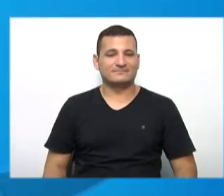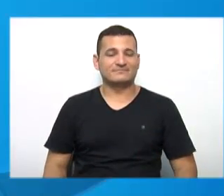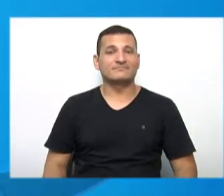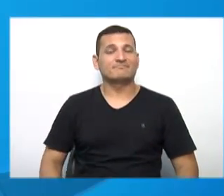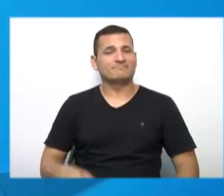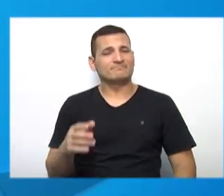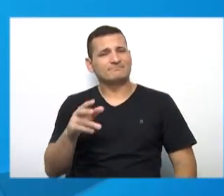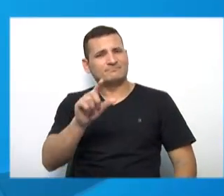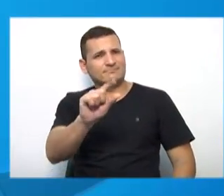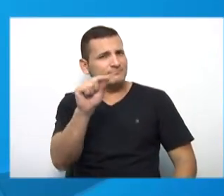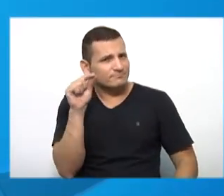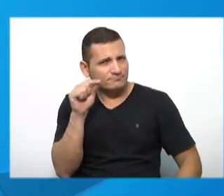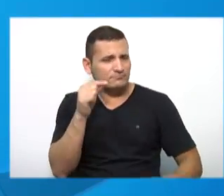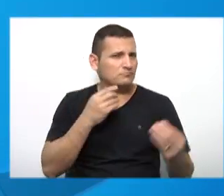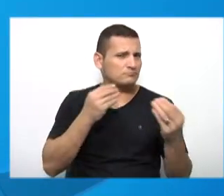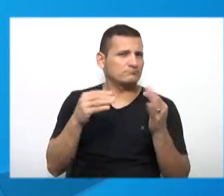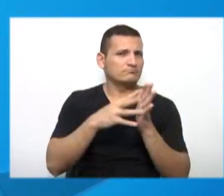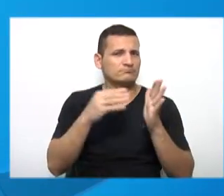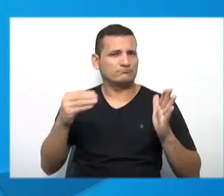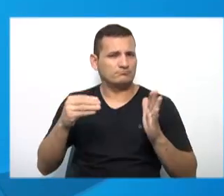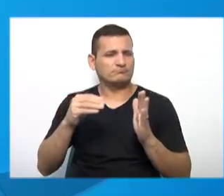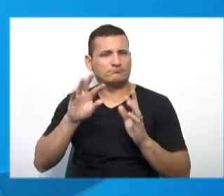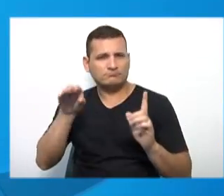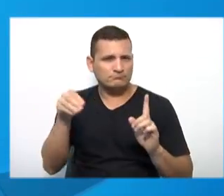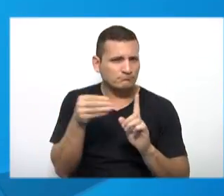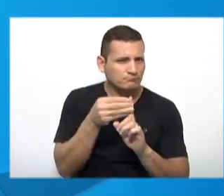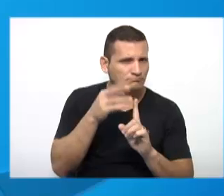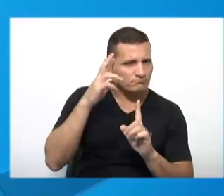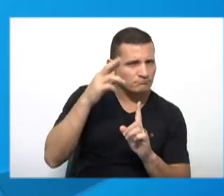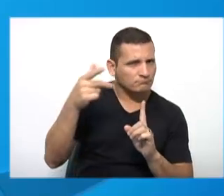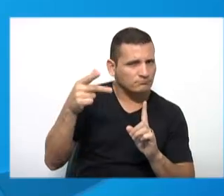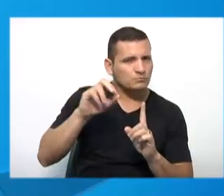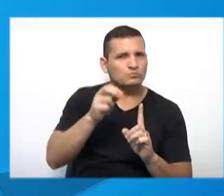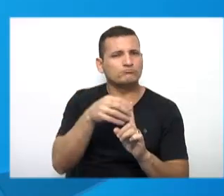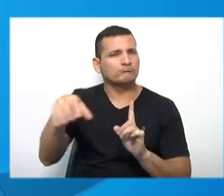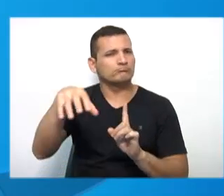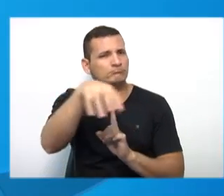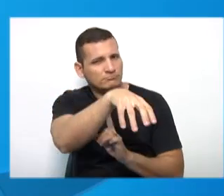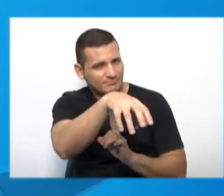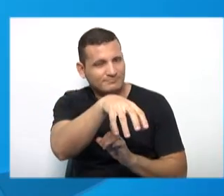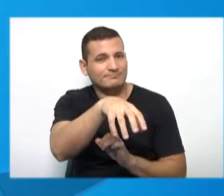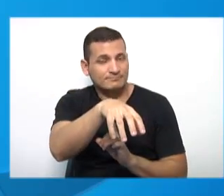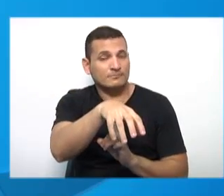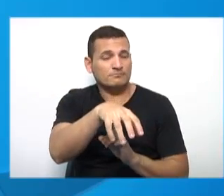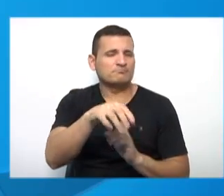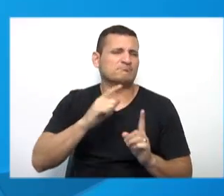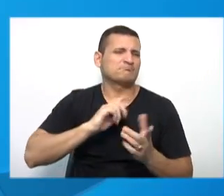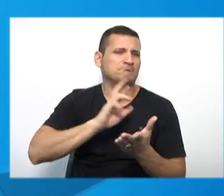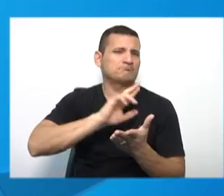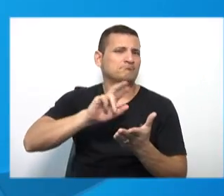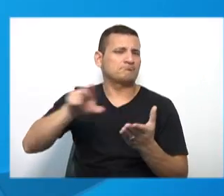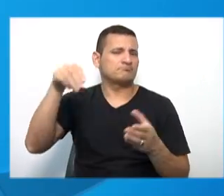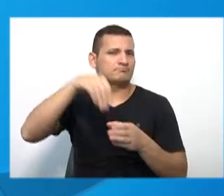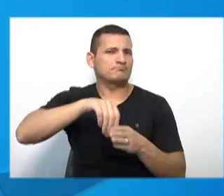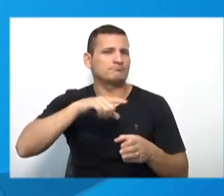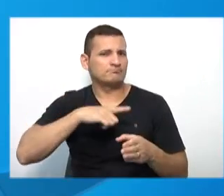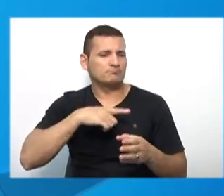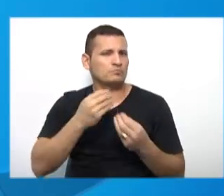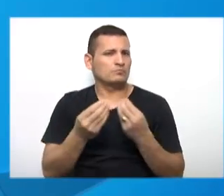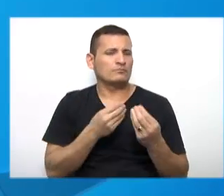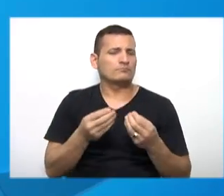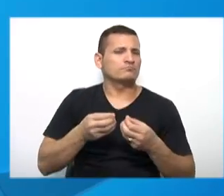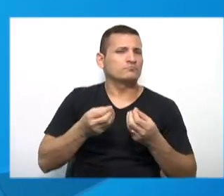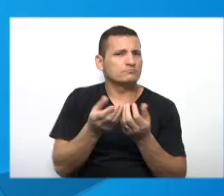A escolha pelo modelo centralizado ou descentralizado envolve uma série de fatores, como a distribuição de poder,